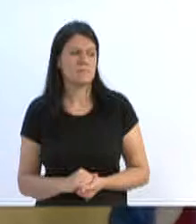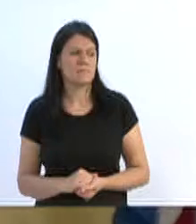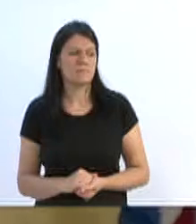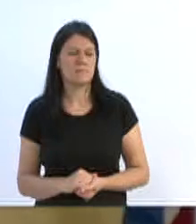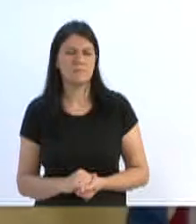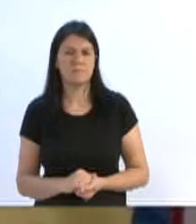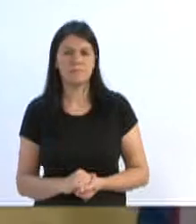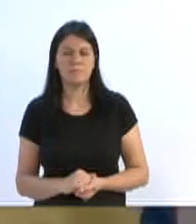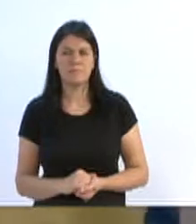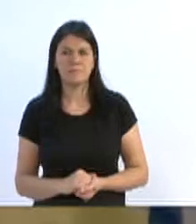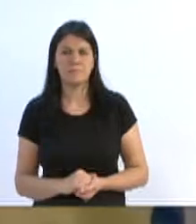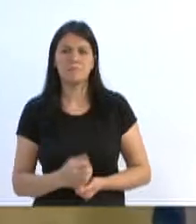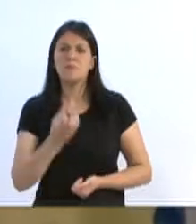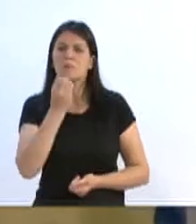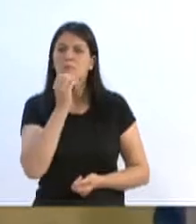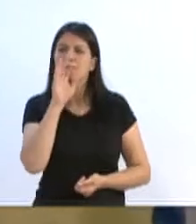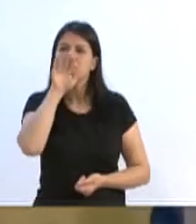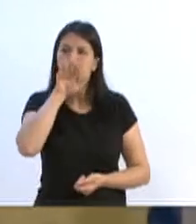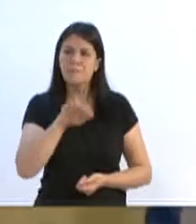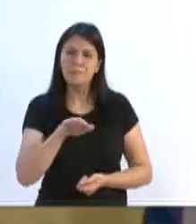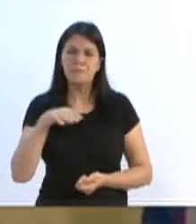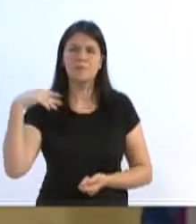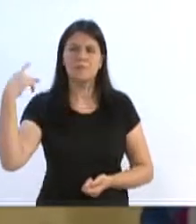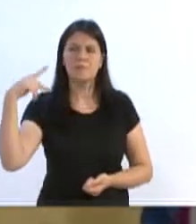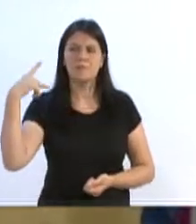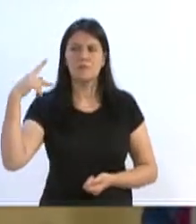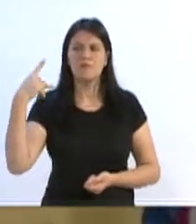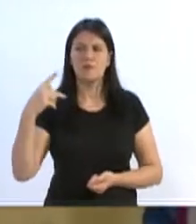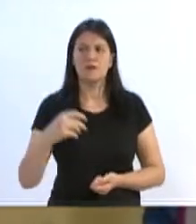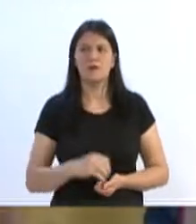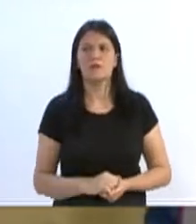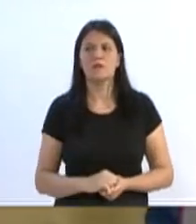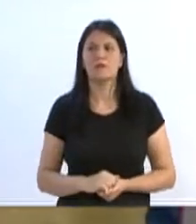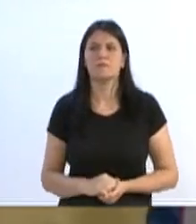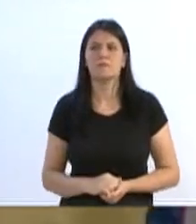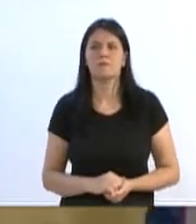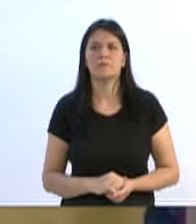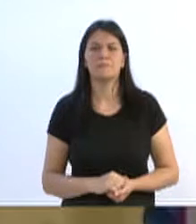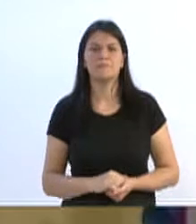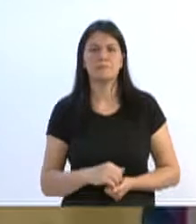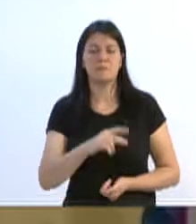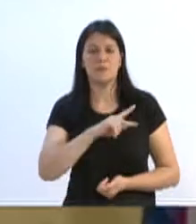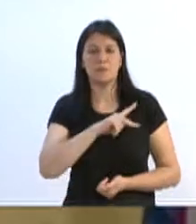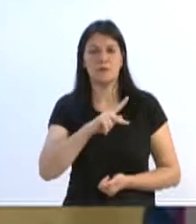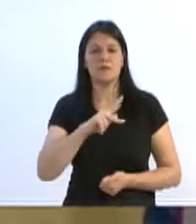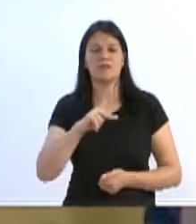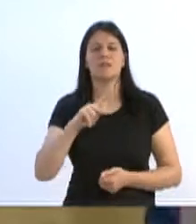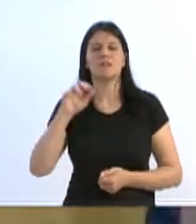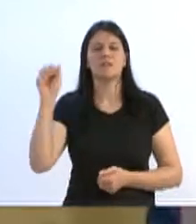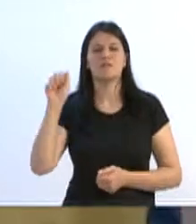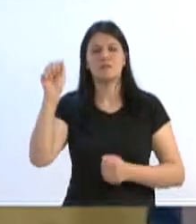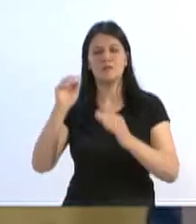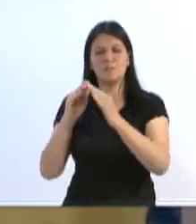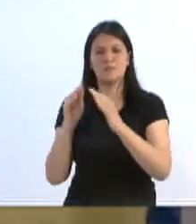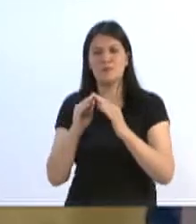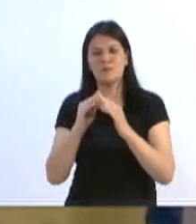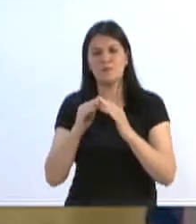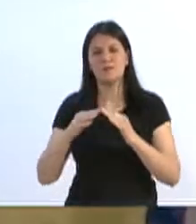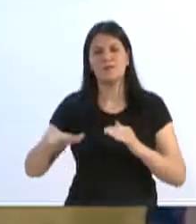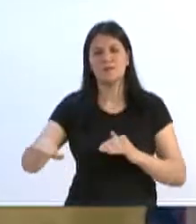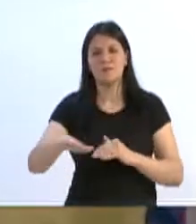boa tarde colegas vereadores que nos acompanhem no plenário tem que o presente as seguradoras lá da lei zen